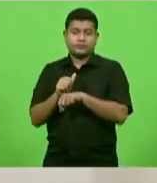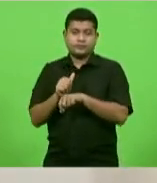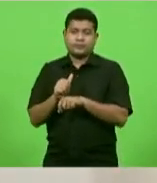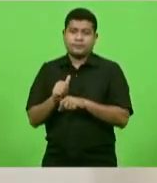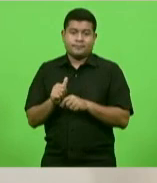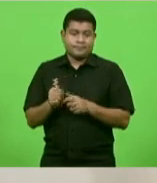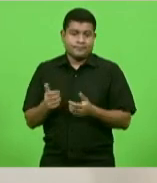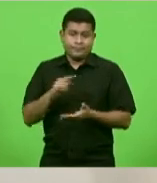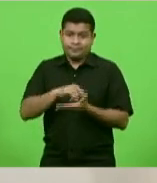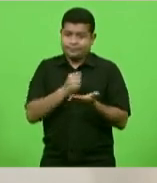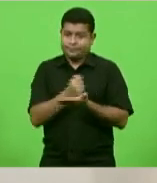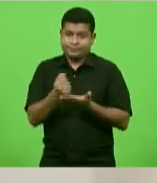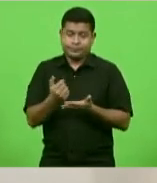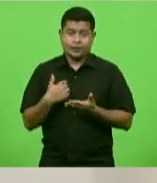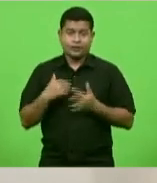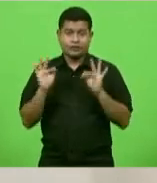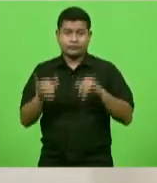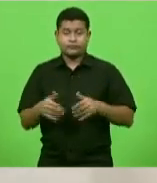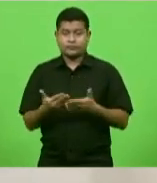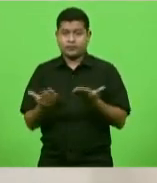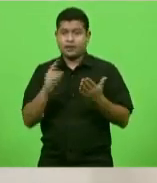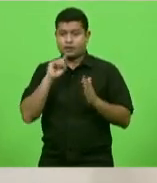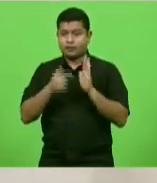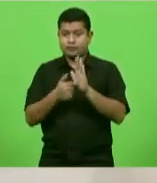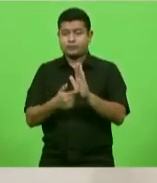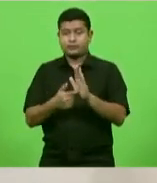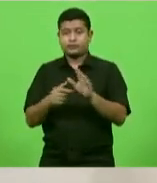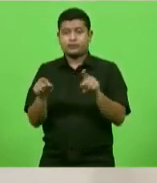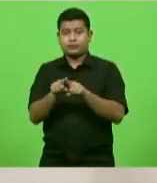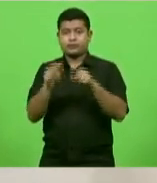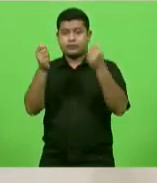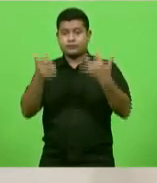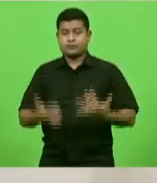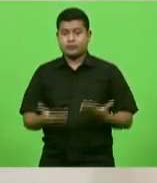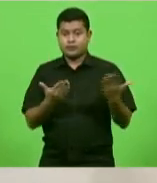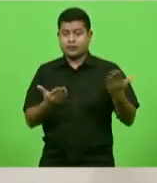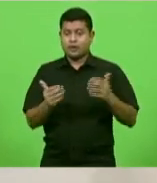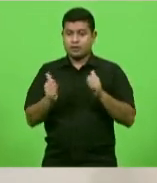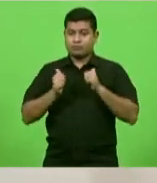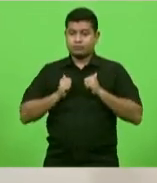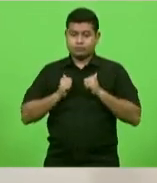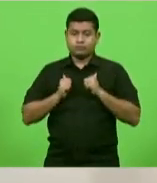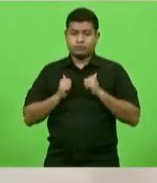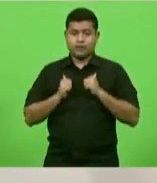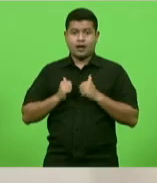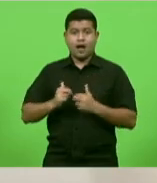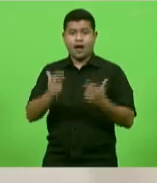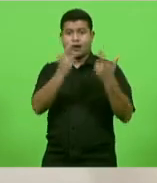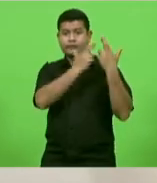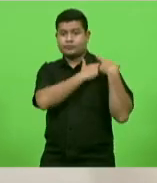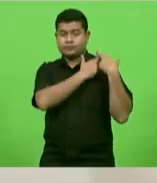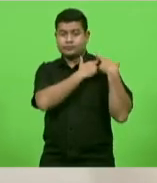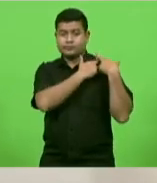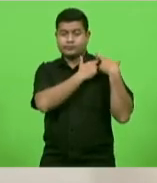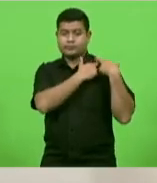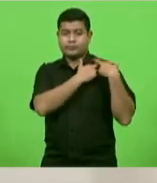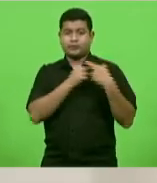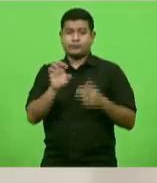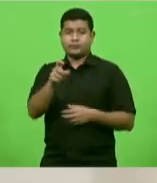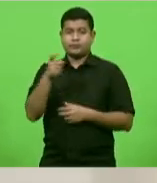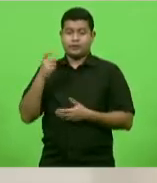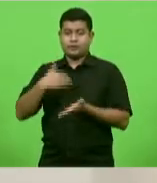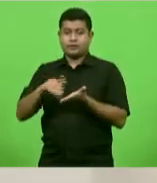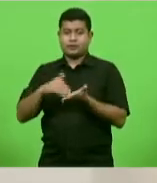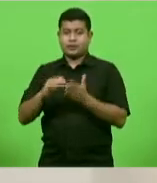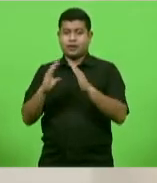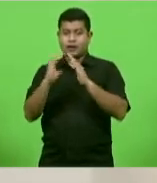contratação. Por fim, os denunciantes aduzem que o governador se omitiu quanto à responsabilização do ex-secretário